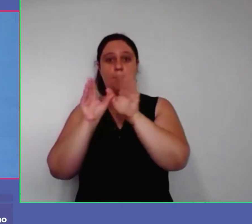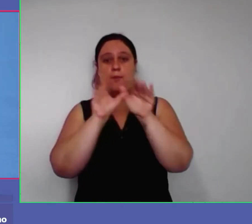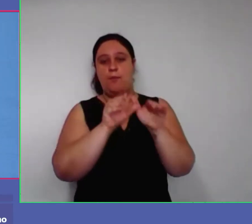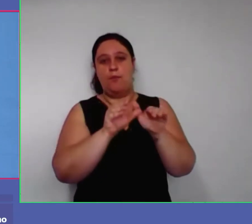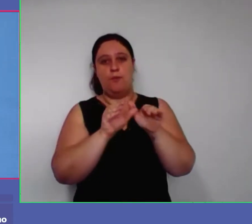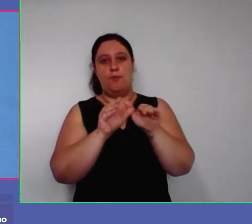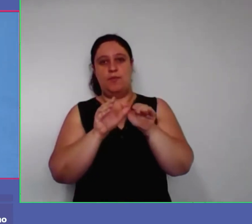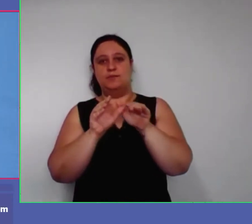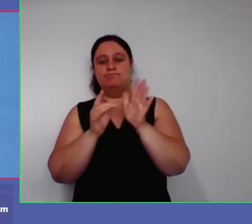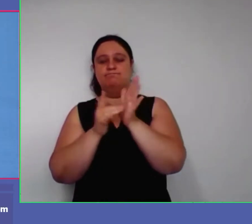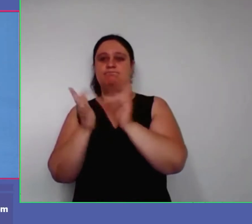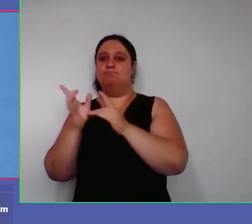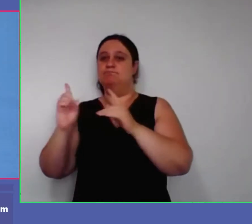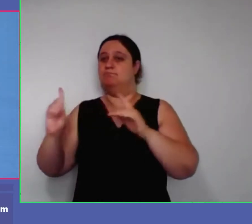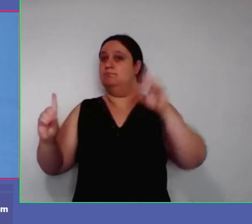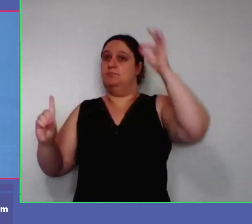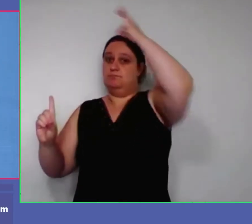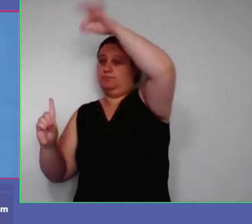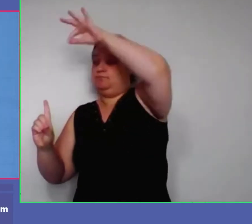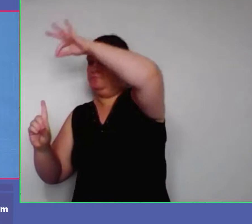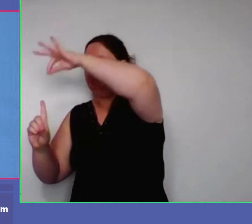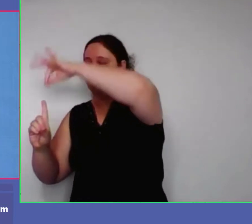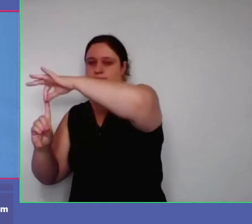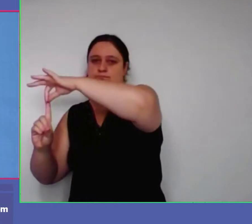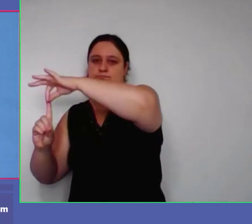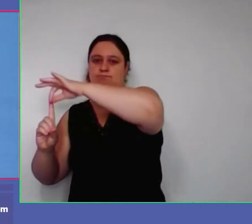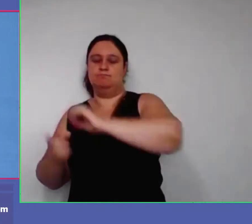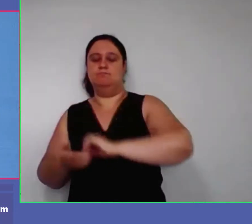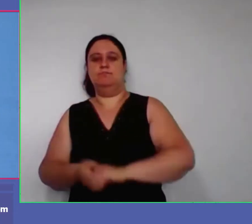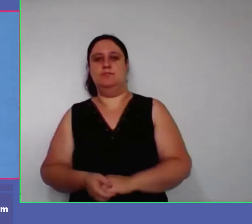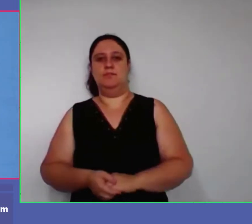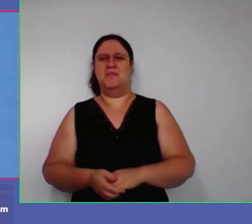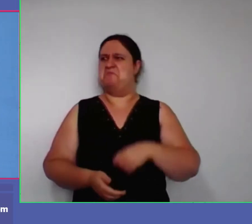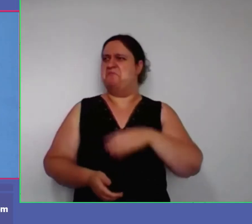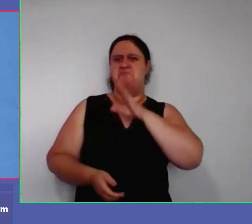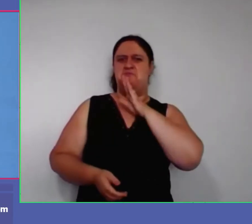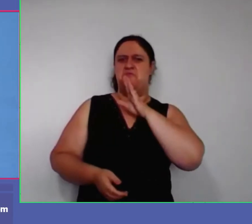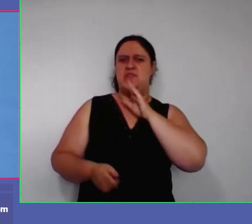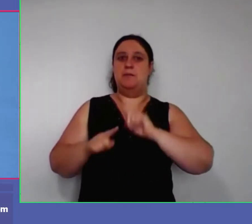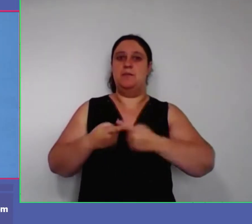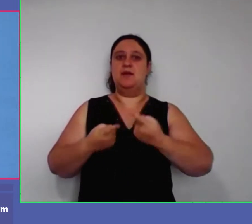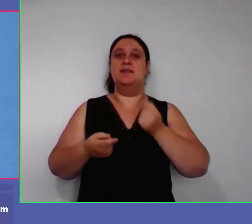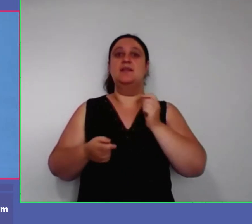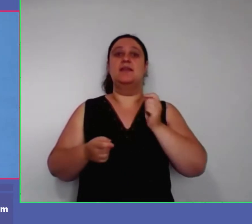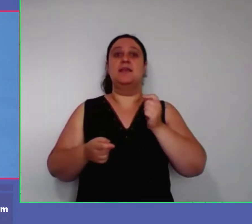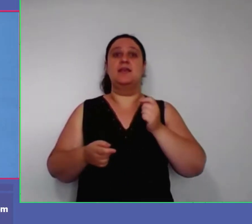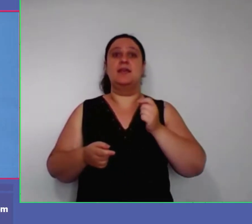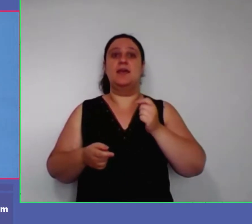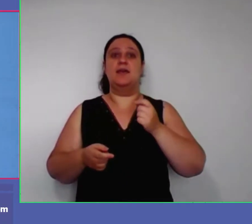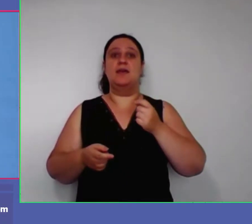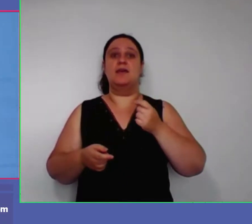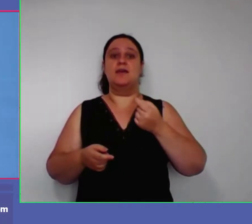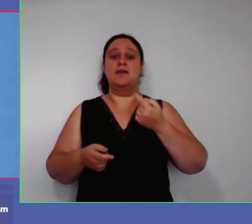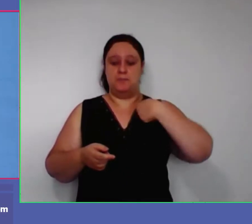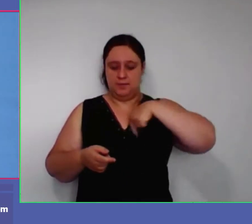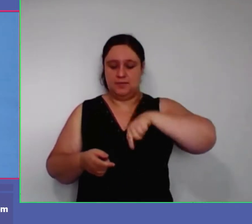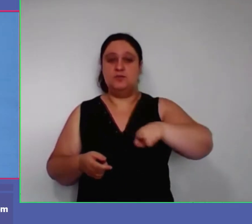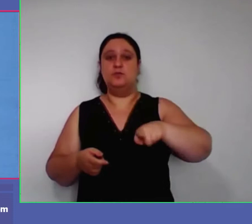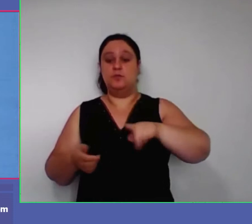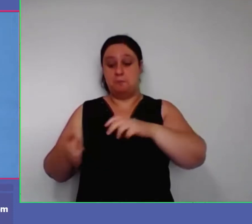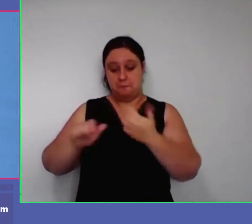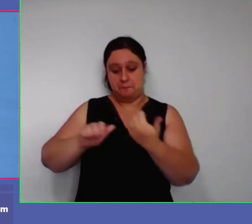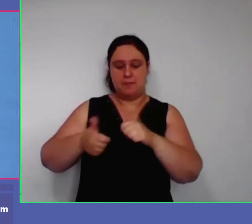eu não o conhecia. Aquele, porém, que me enviou a batizar com água, me disse: aquele sobre quem